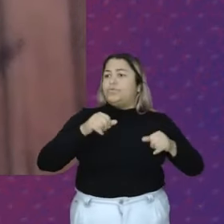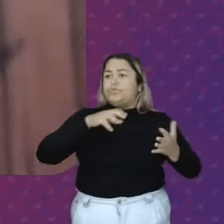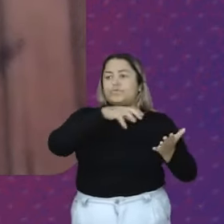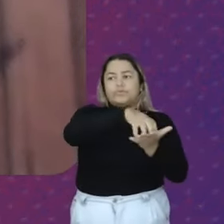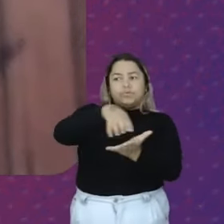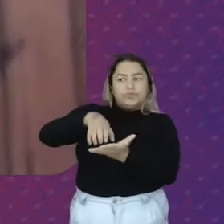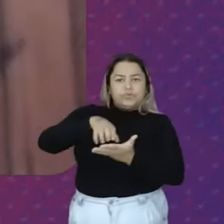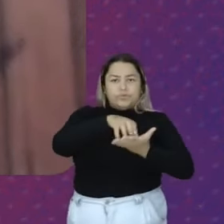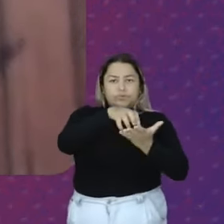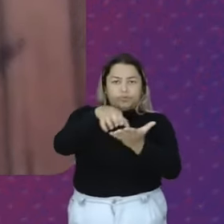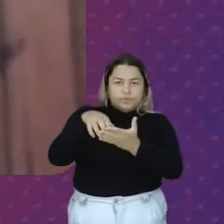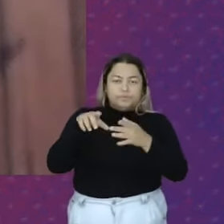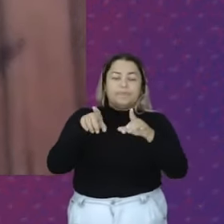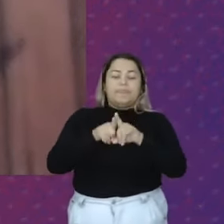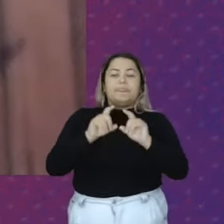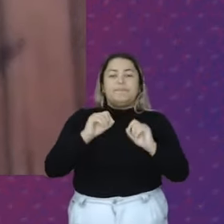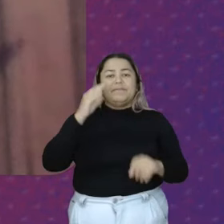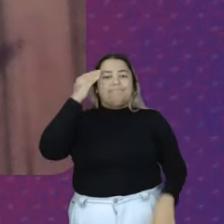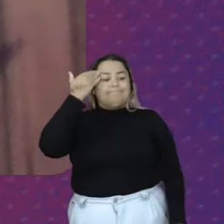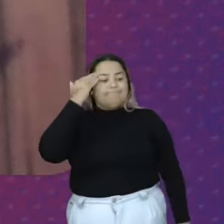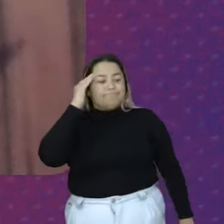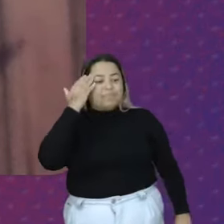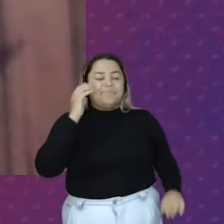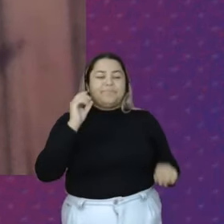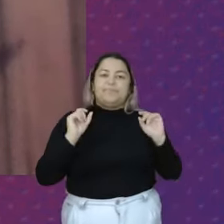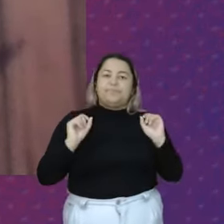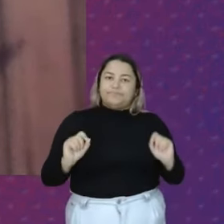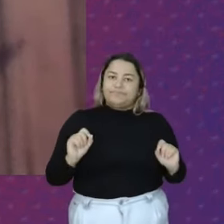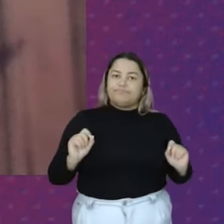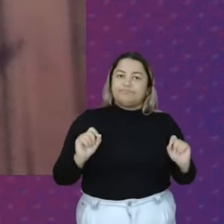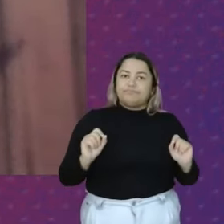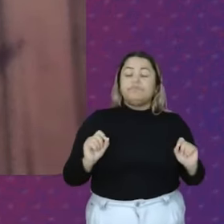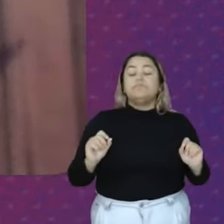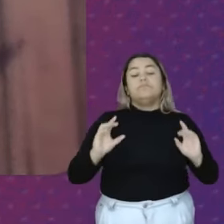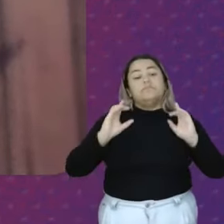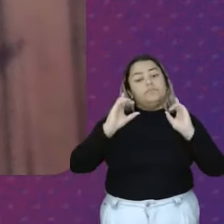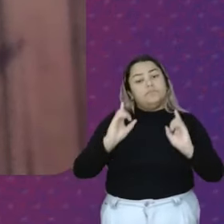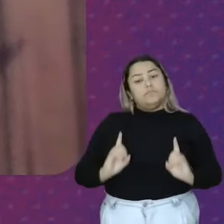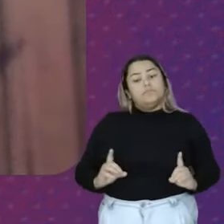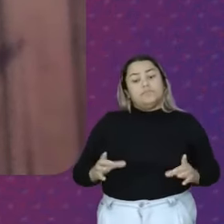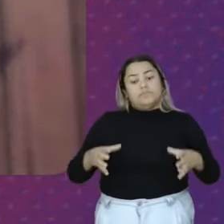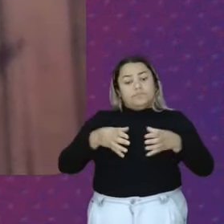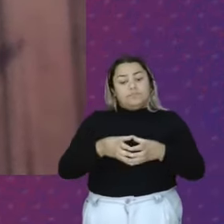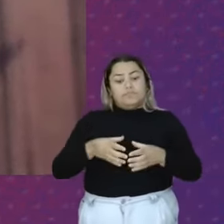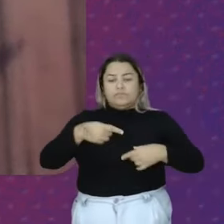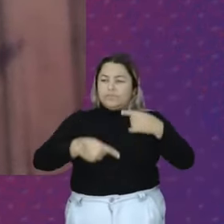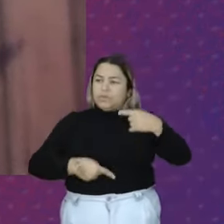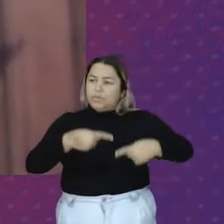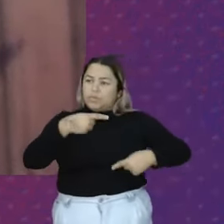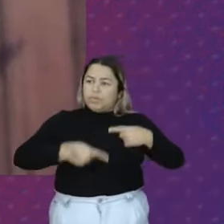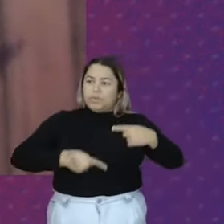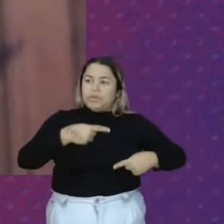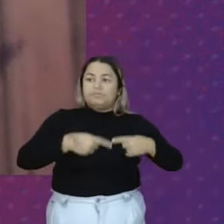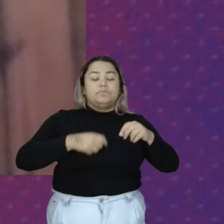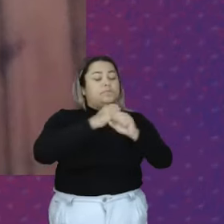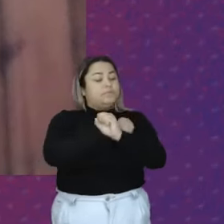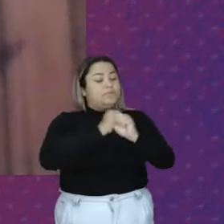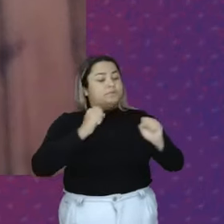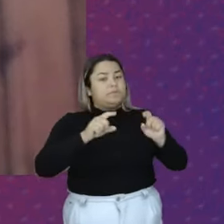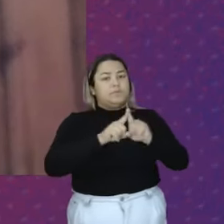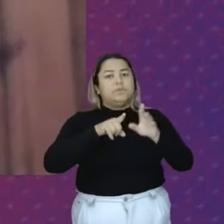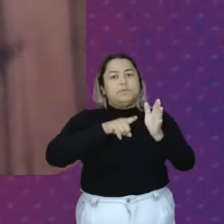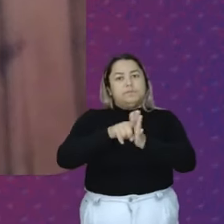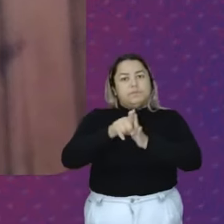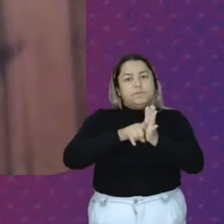territórios a gente tem que compreender então que a que deficiência como uma categoria política possibilita planejar